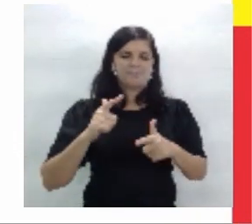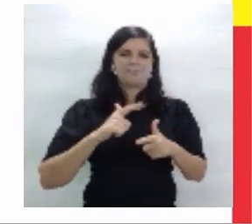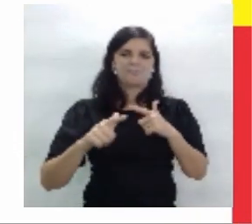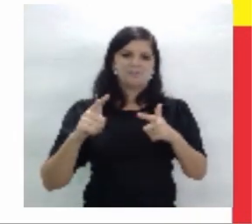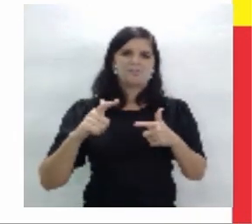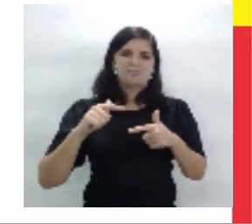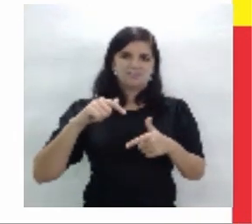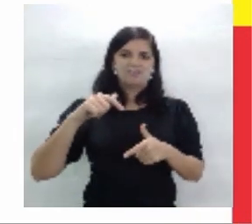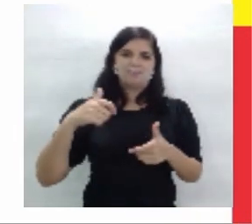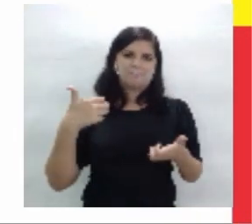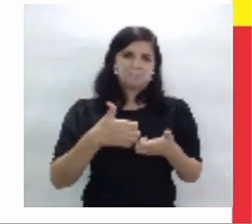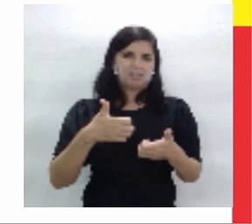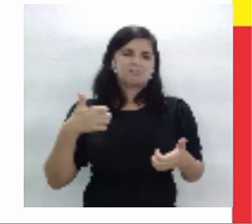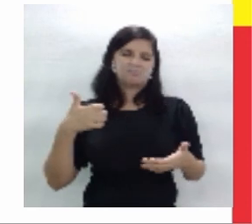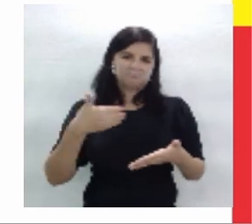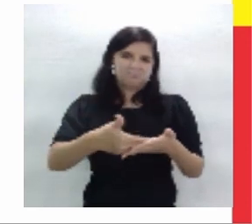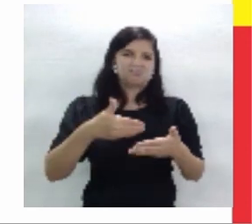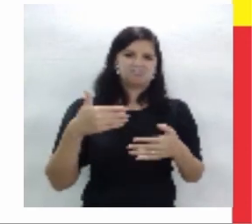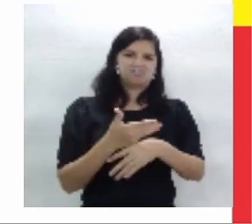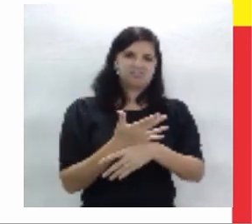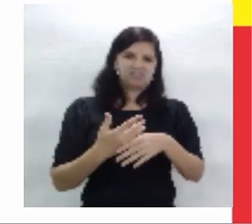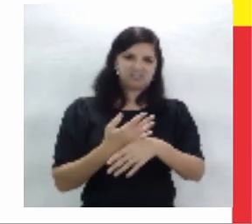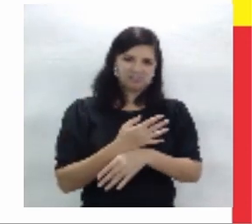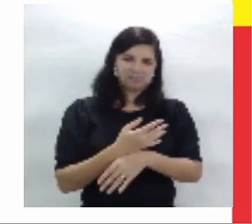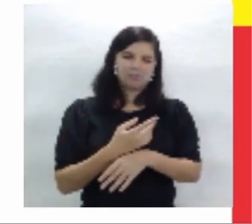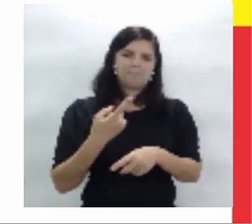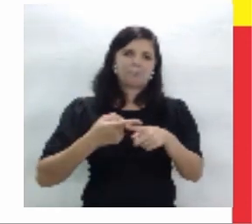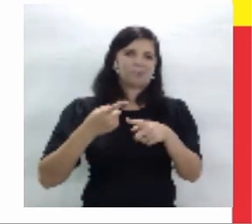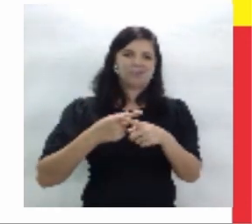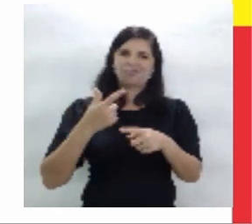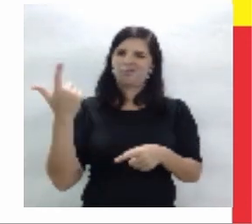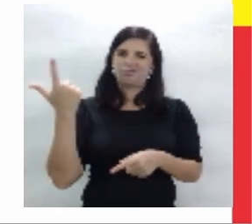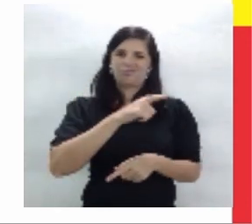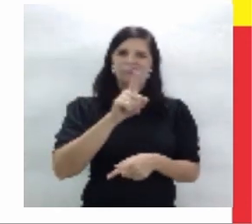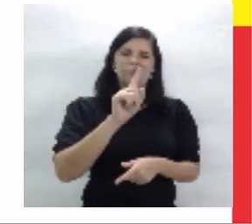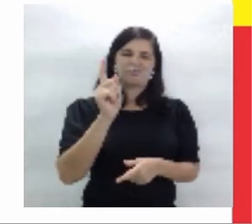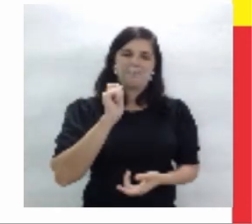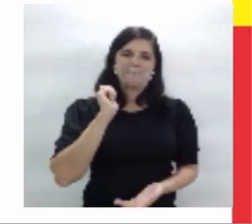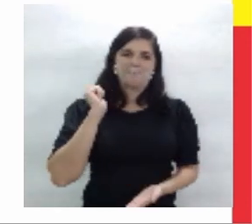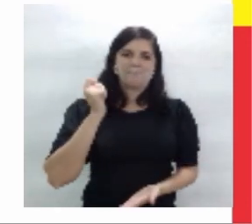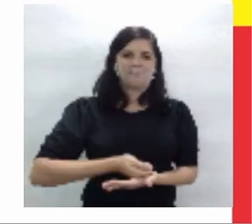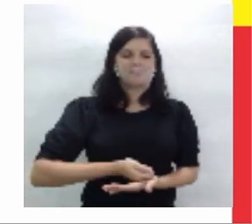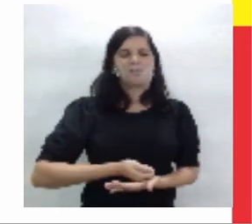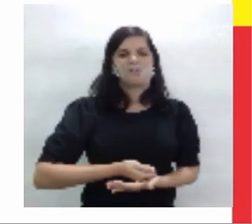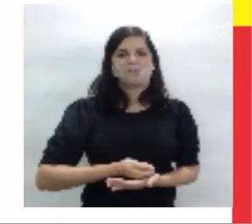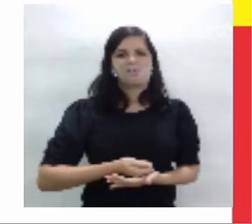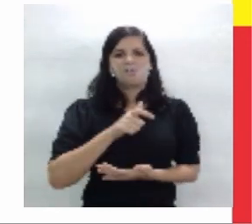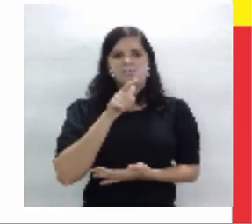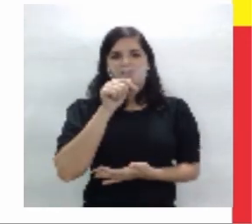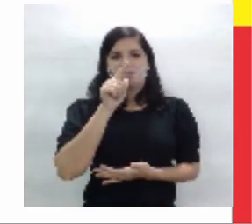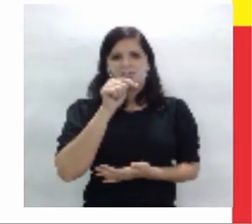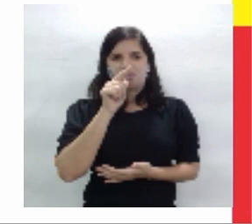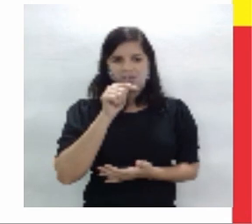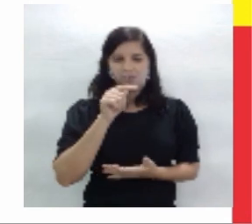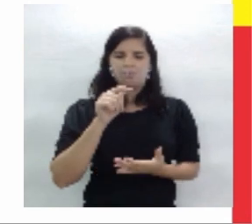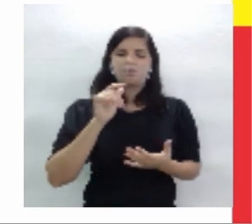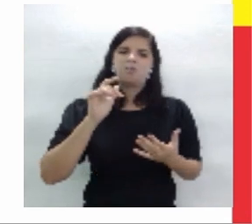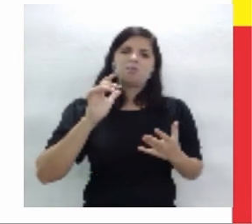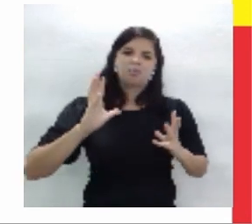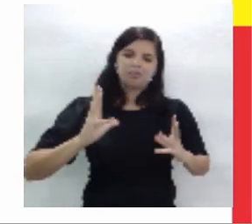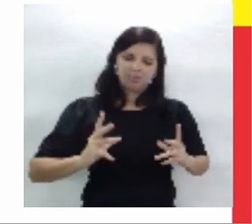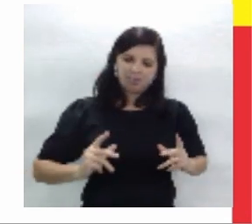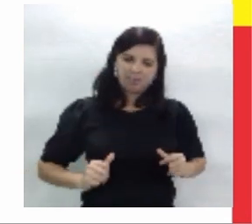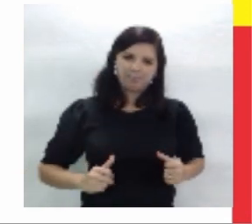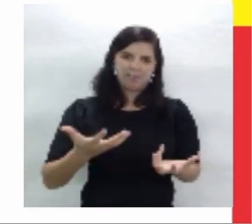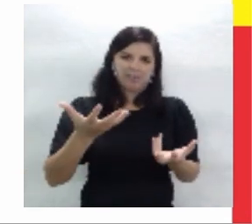centros urbanos, tá? Porque as pessoas que não conseguem pagar por sistemas de esgotos aceitáveis, as